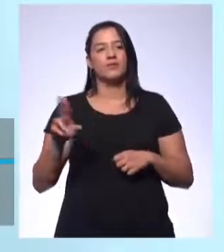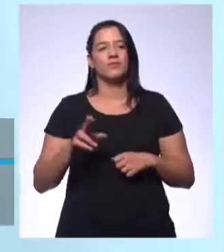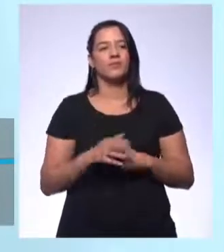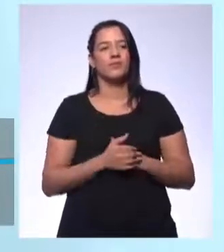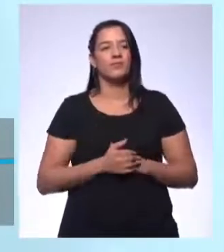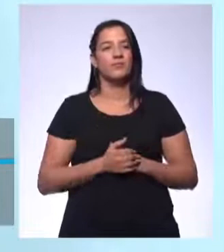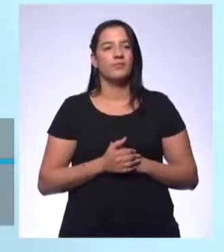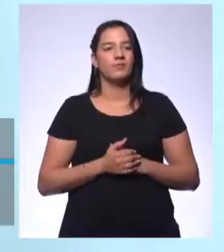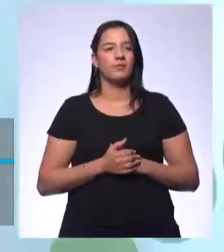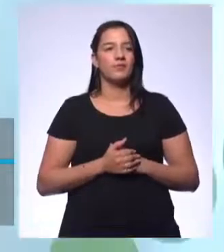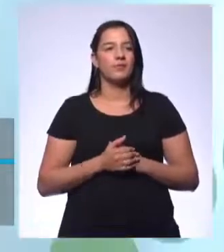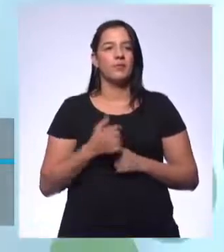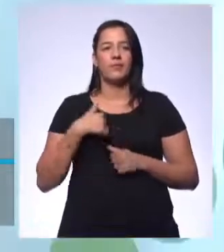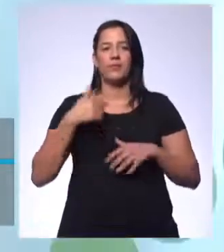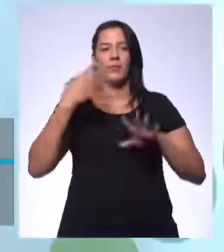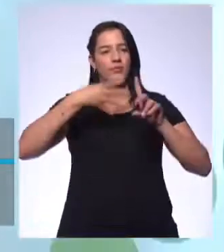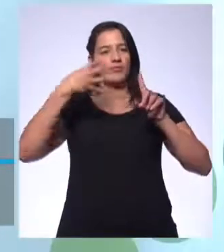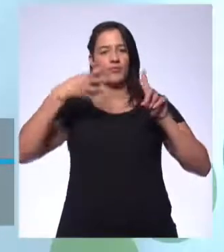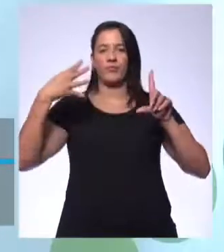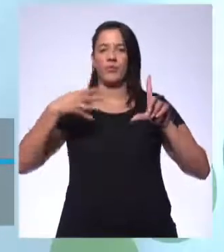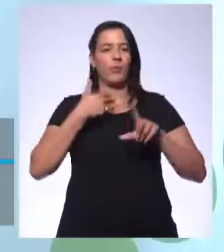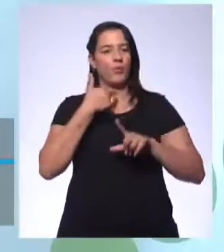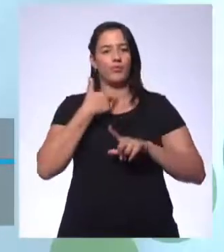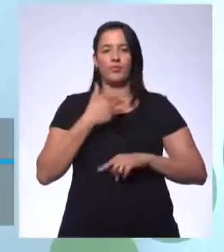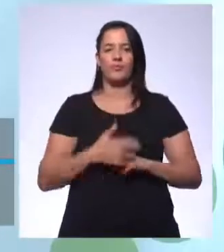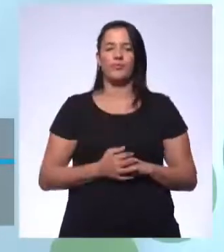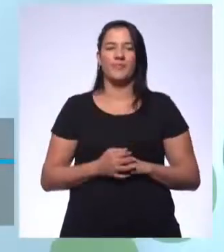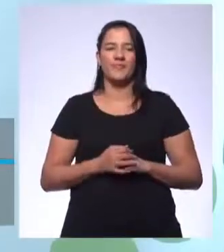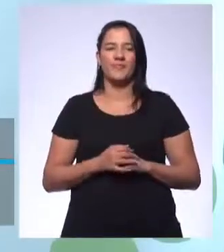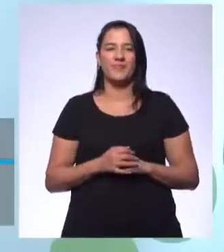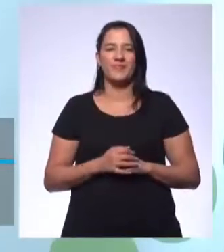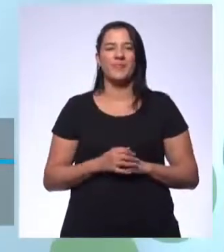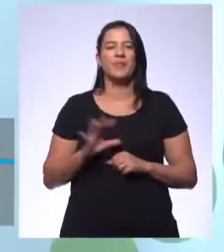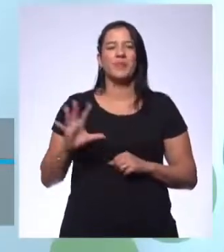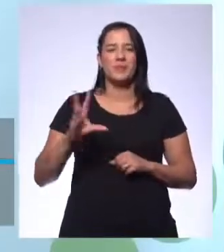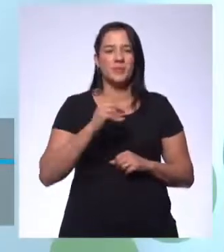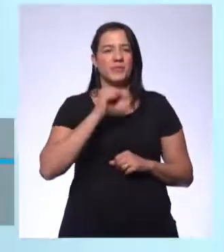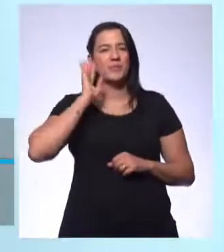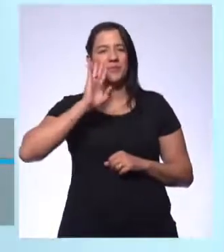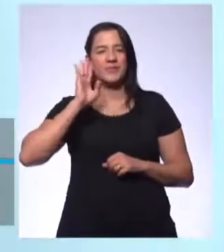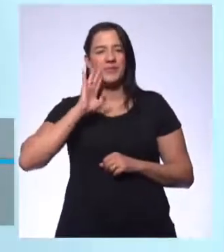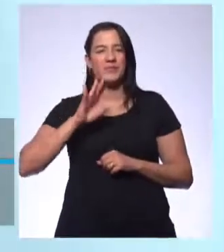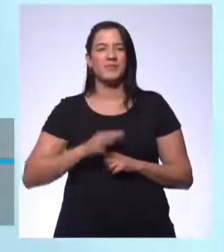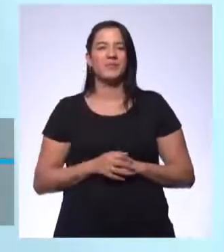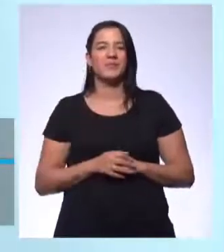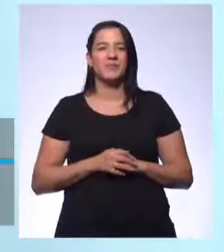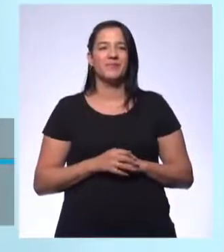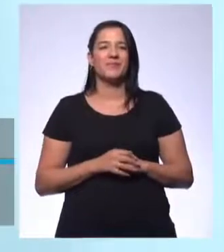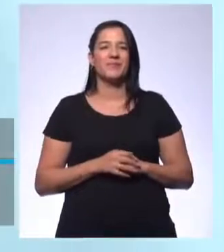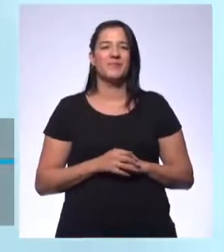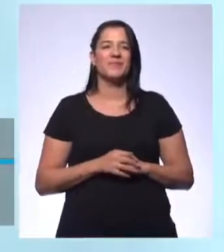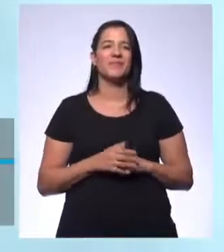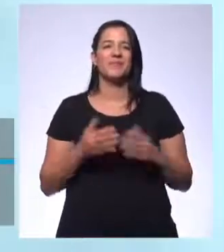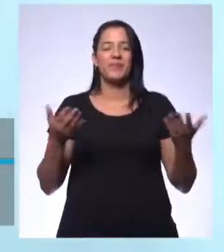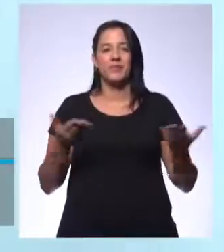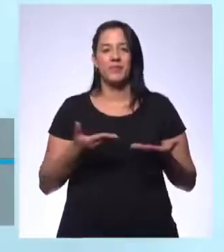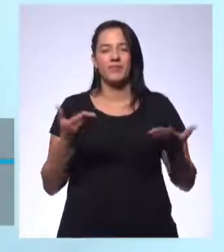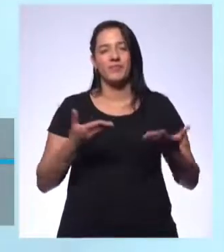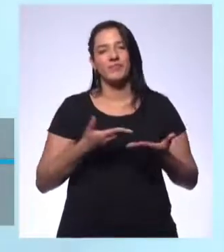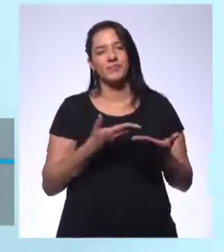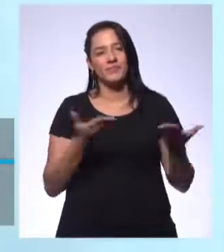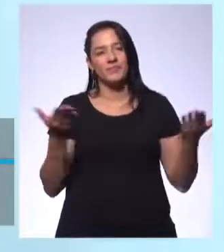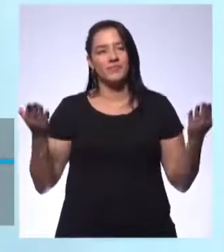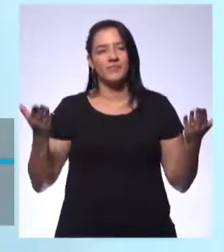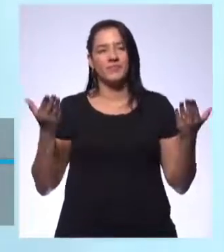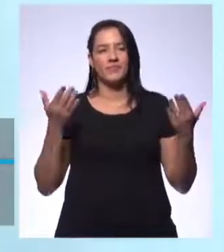Netflix? Não pode falar Netflix. Não pode falar Netflix, mas... Isso. Né, falou. Mas então, assim, gente, recomendo, é muito legal. Tá, então vocês assistam aí e vejam. Então,